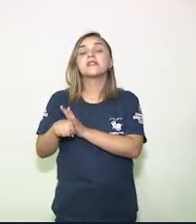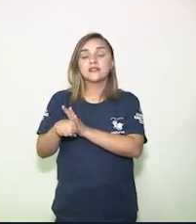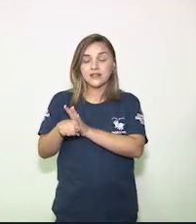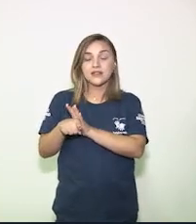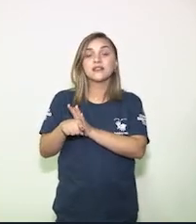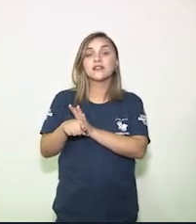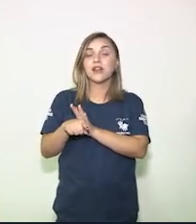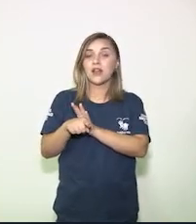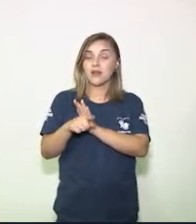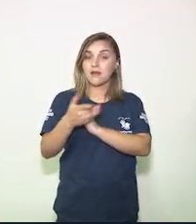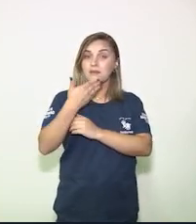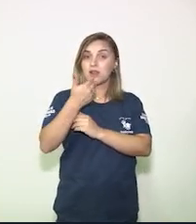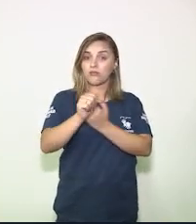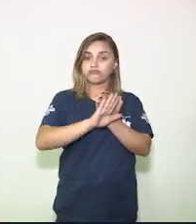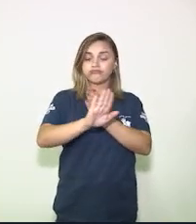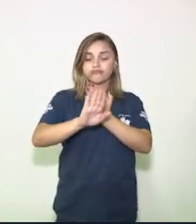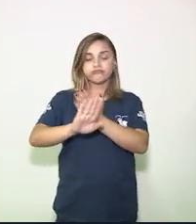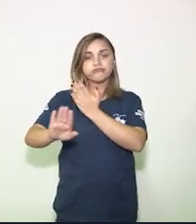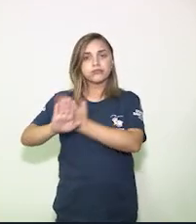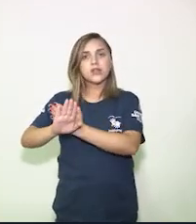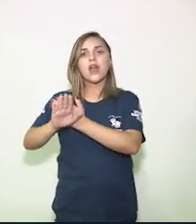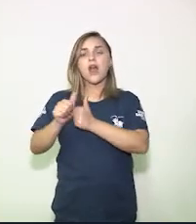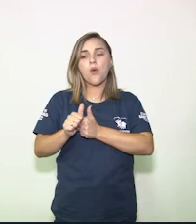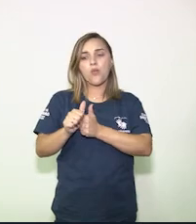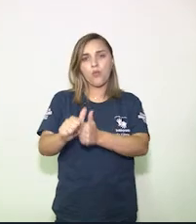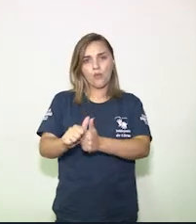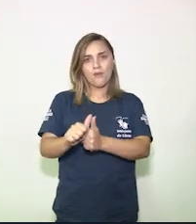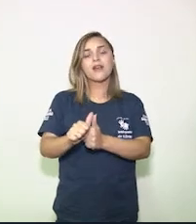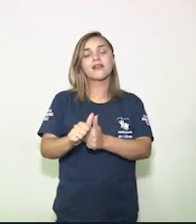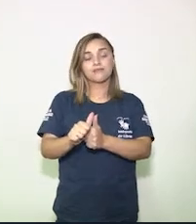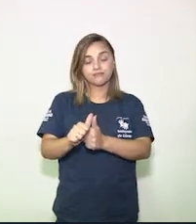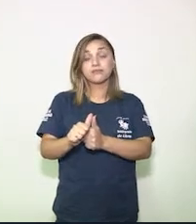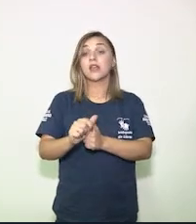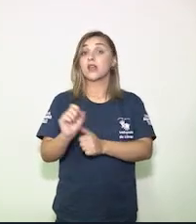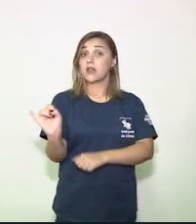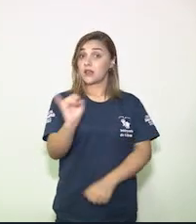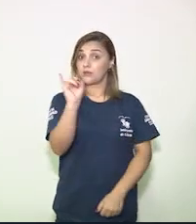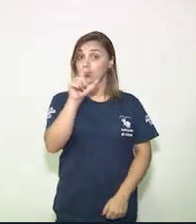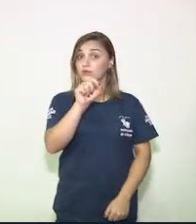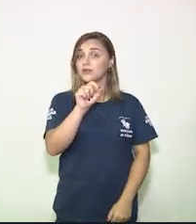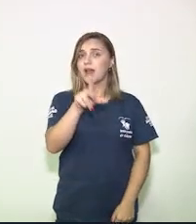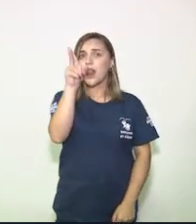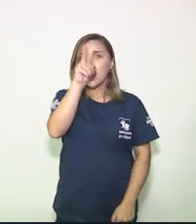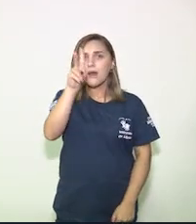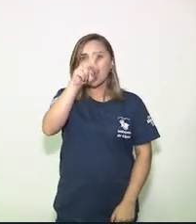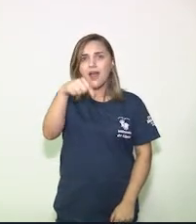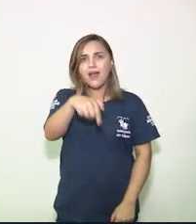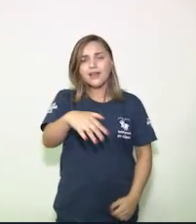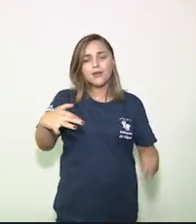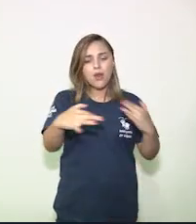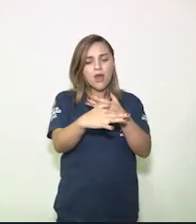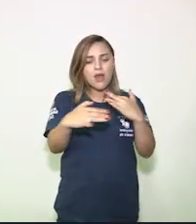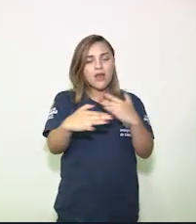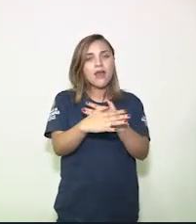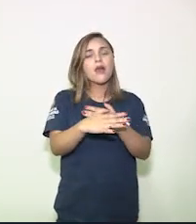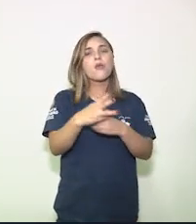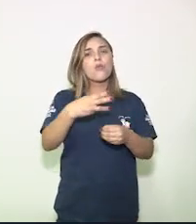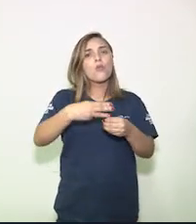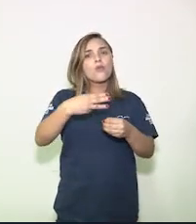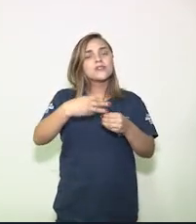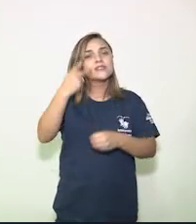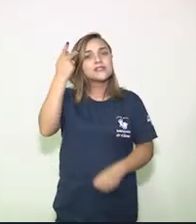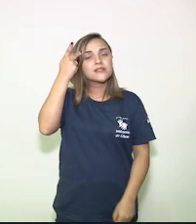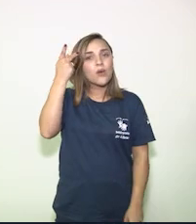e isolar e monitorar o contato. É muito importante lembrar que o município de São Paulo já